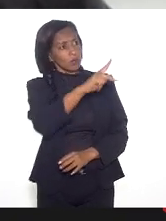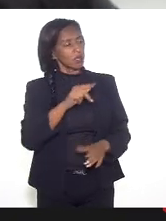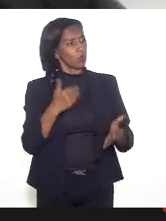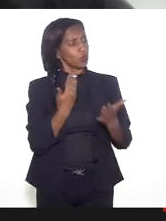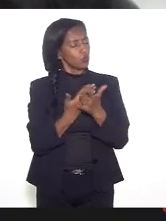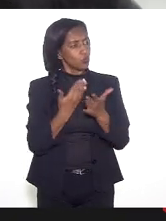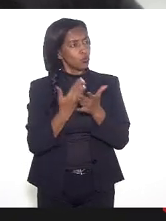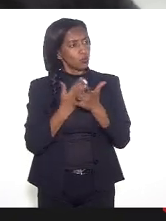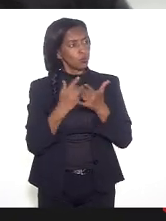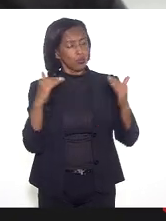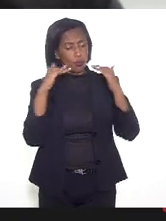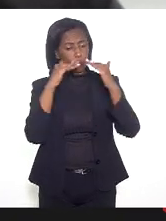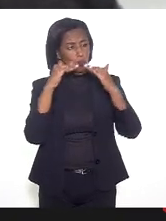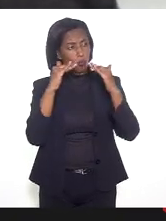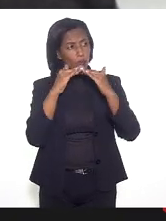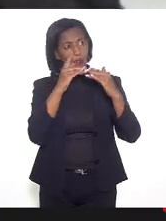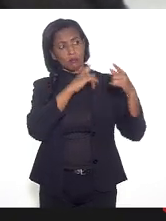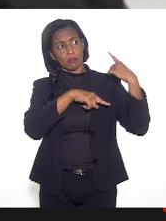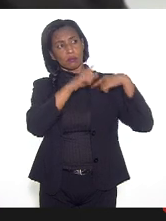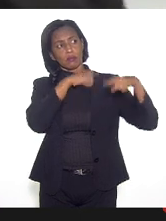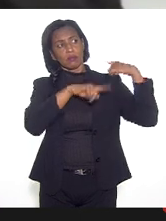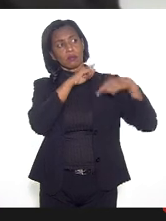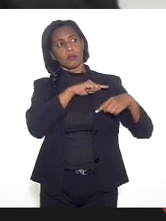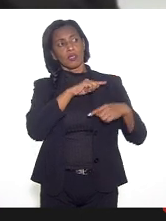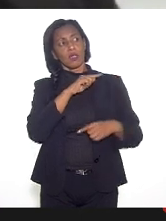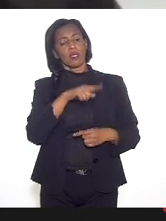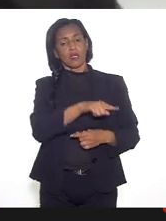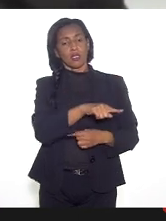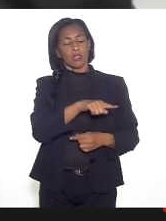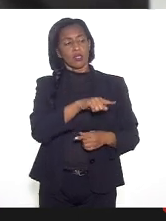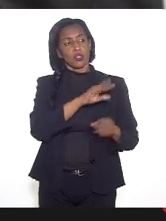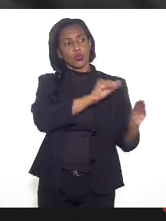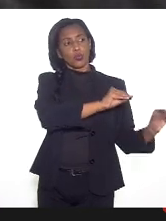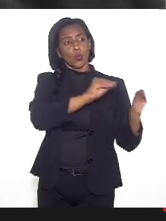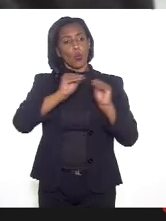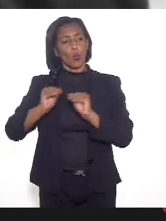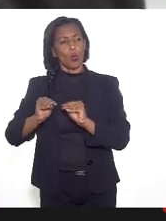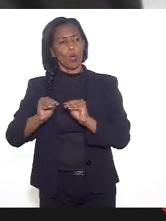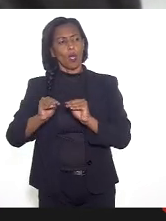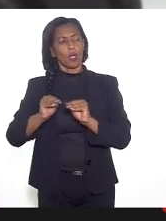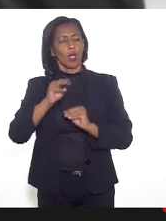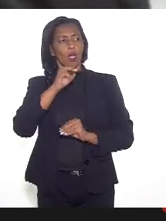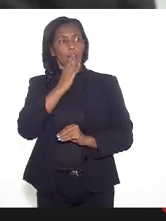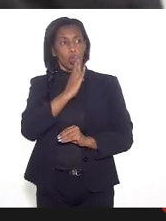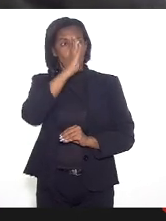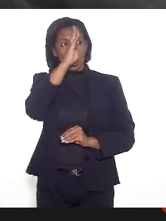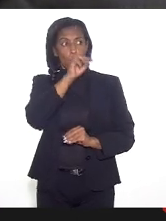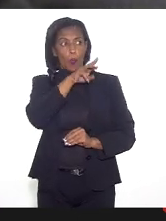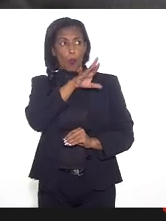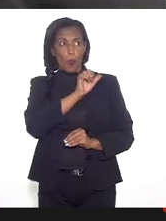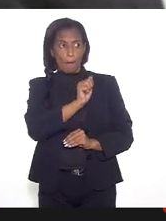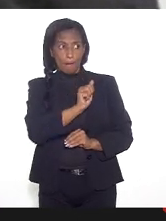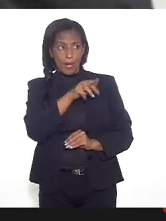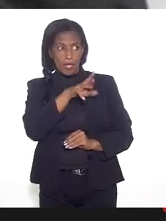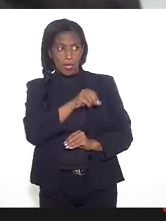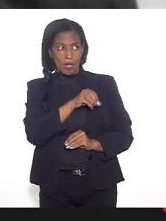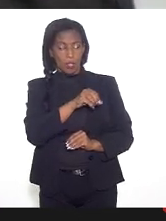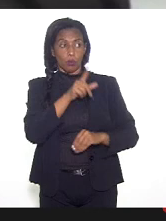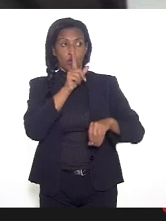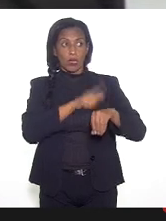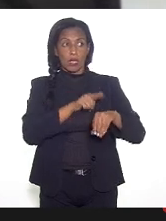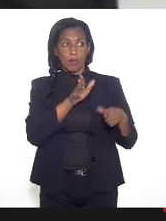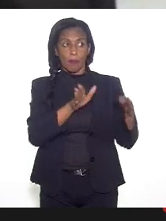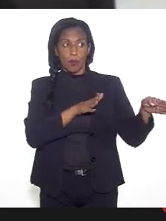que foi também o acordado à época, de eventual migração deste bombeiro temporário, que entrará